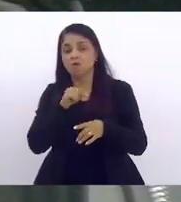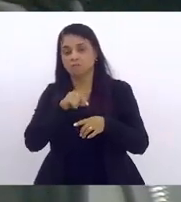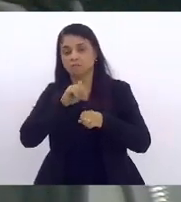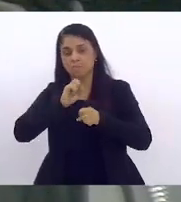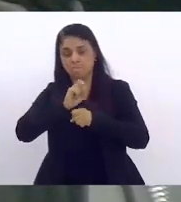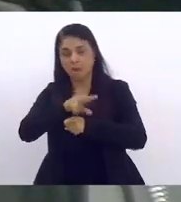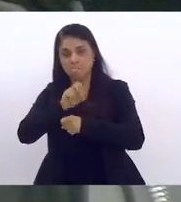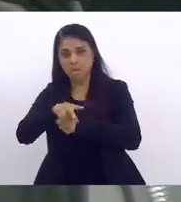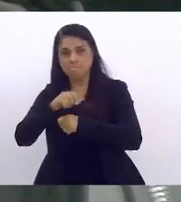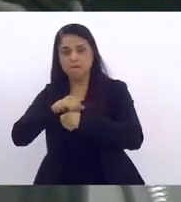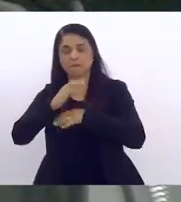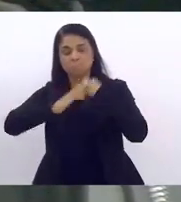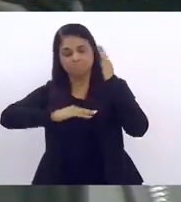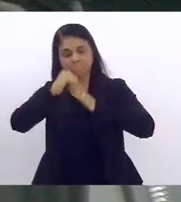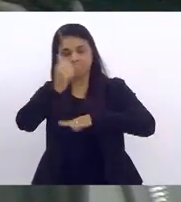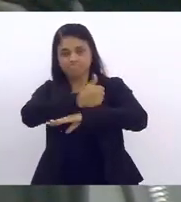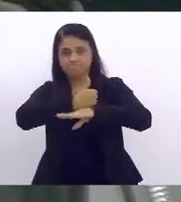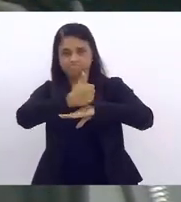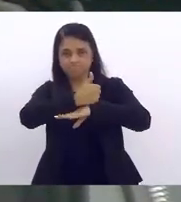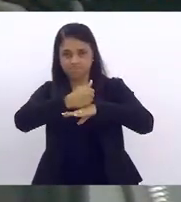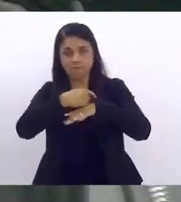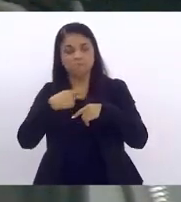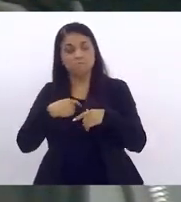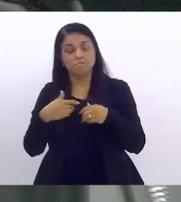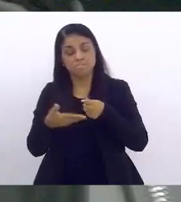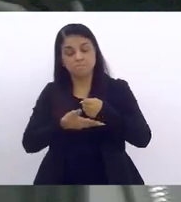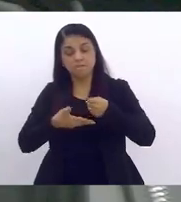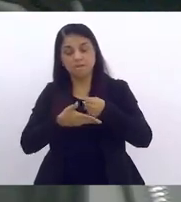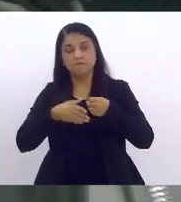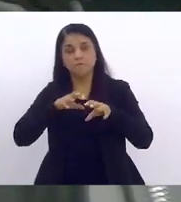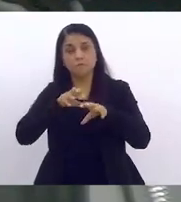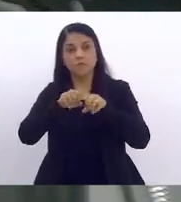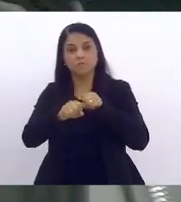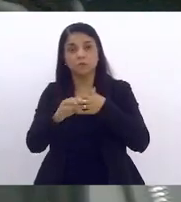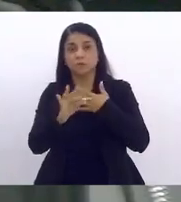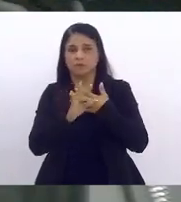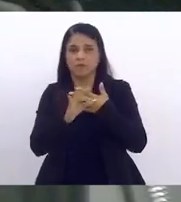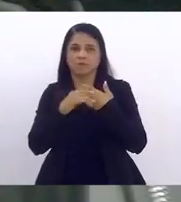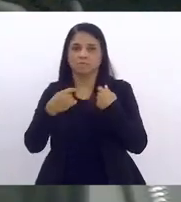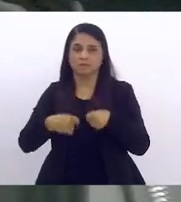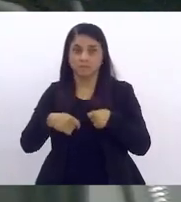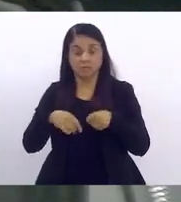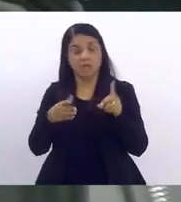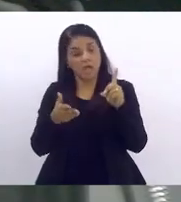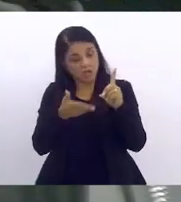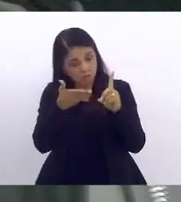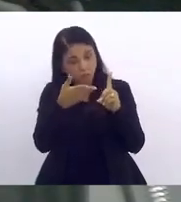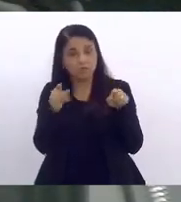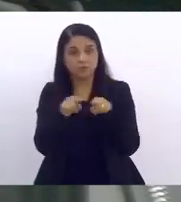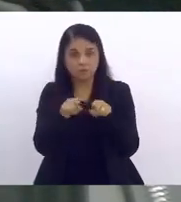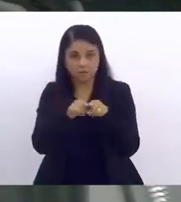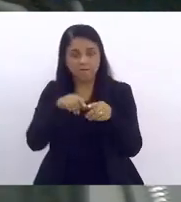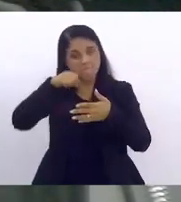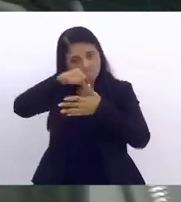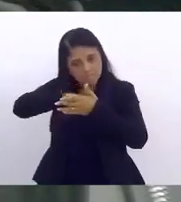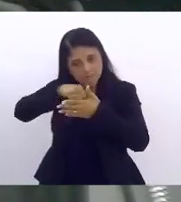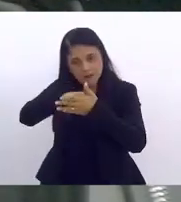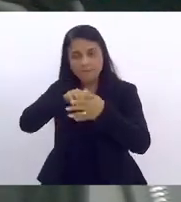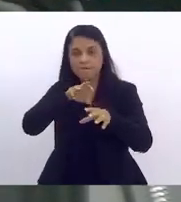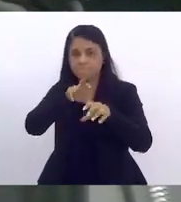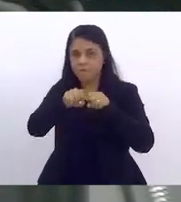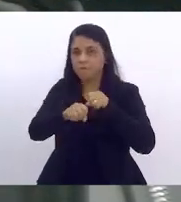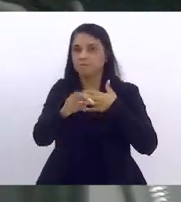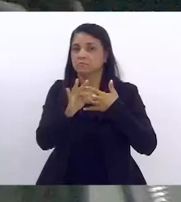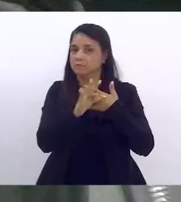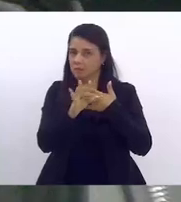Ele precisa ter, no mínimo, a formação técnica. Vai chegar um momento em que as doulas vão começar a brigar pela formação